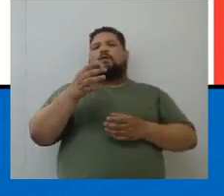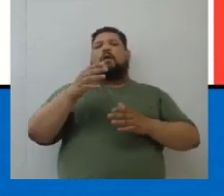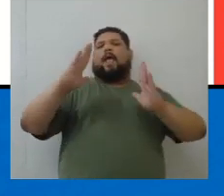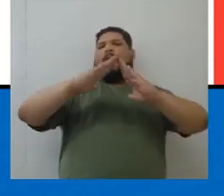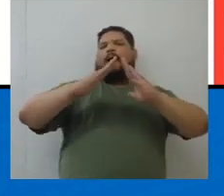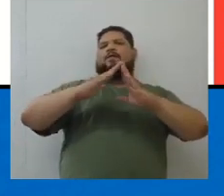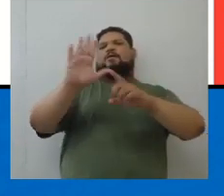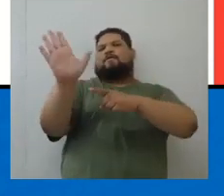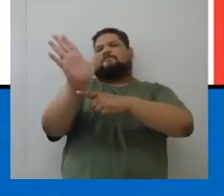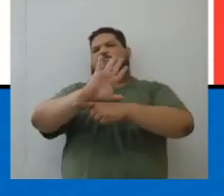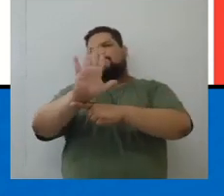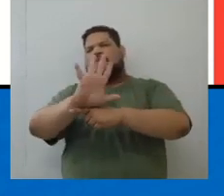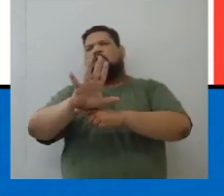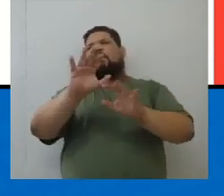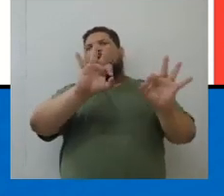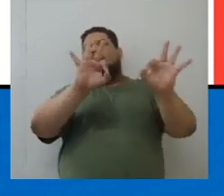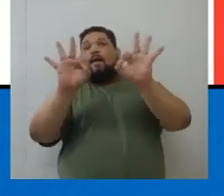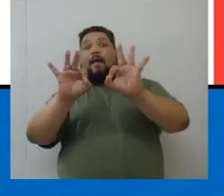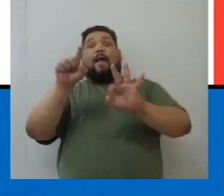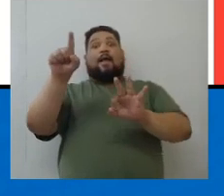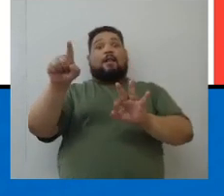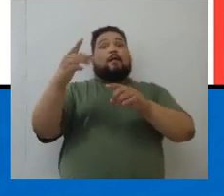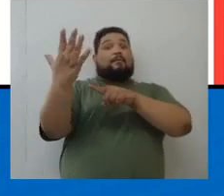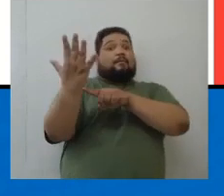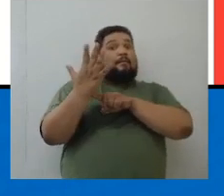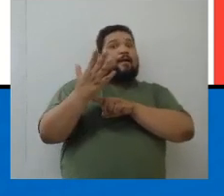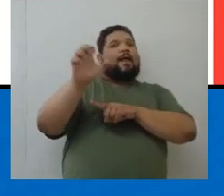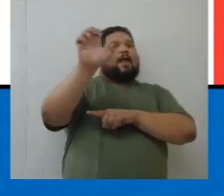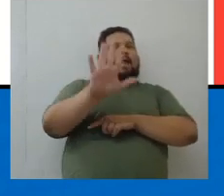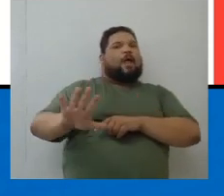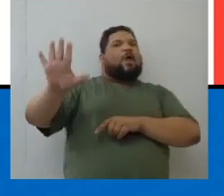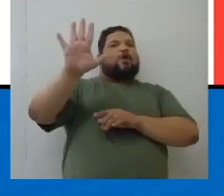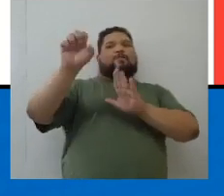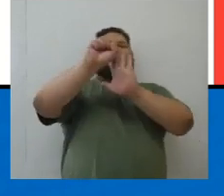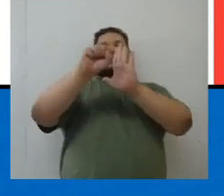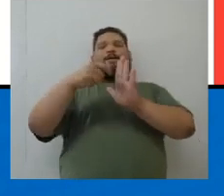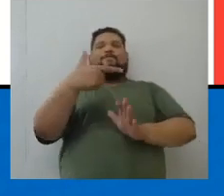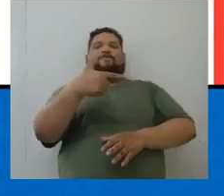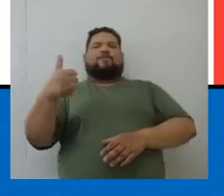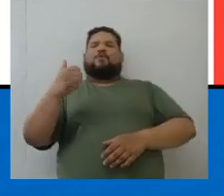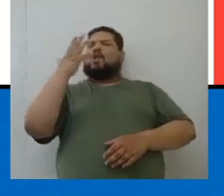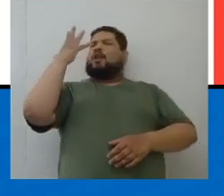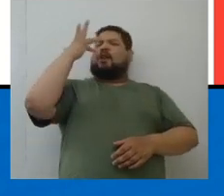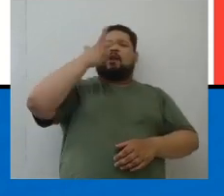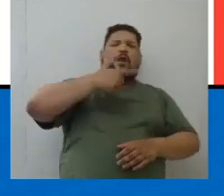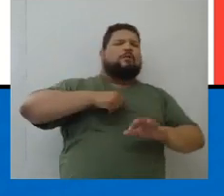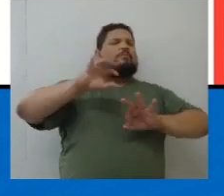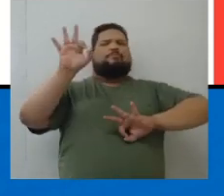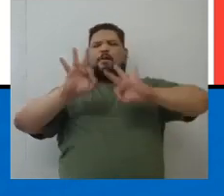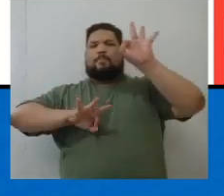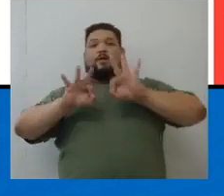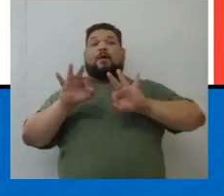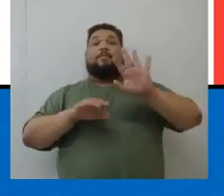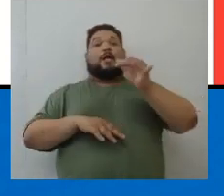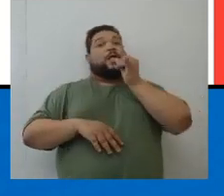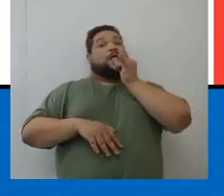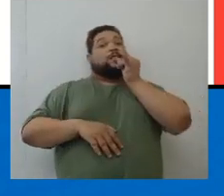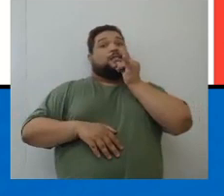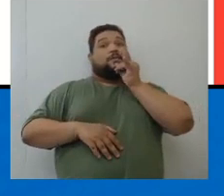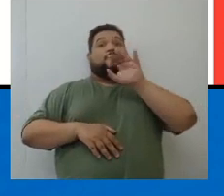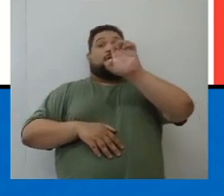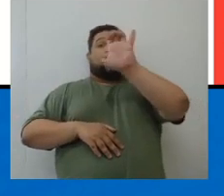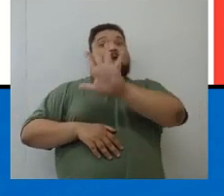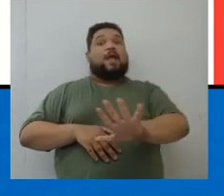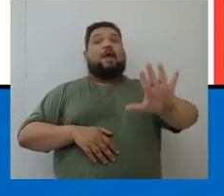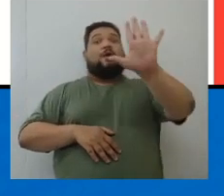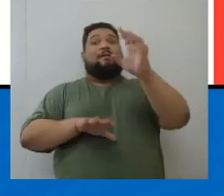né? A Europa hoje, século XXI, tudo lindo quando você olha as cidades. Mas quando você olha a Europa